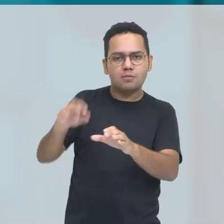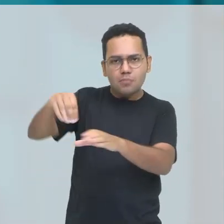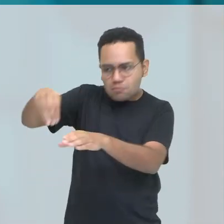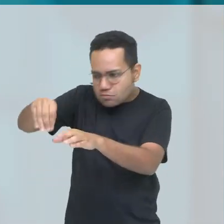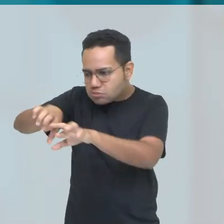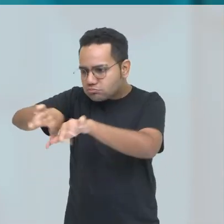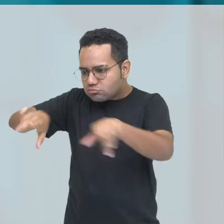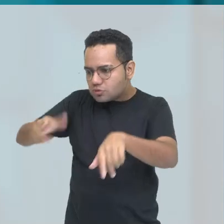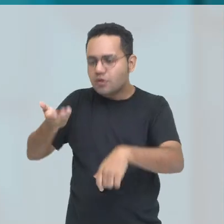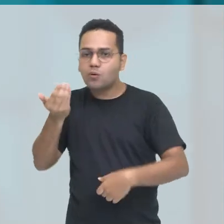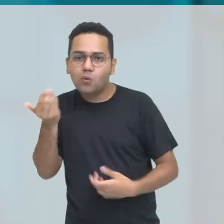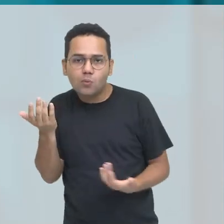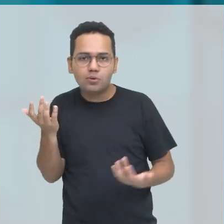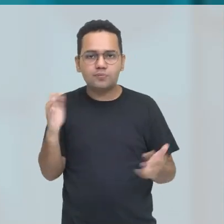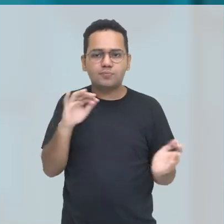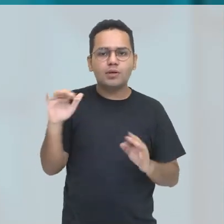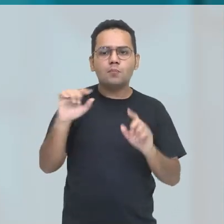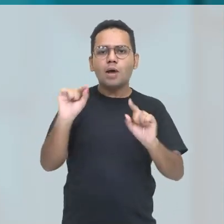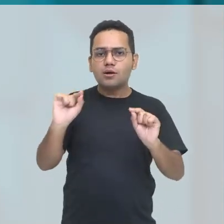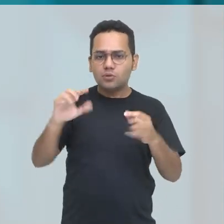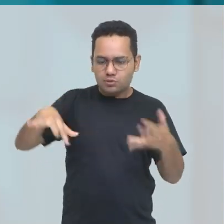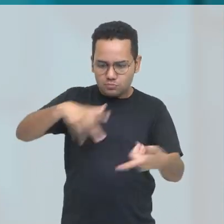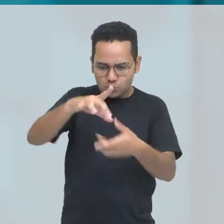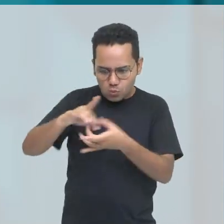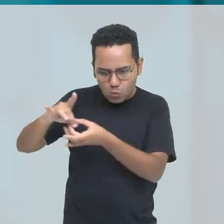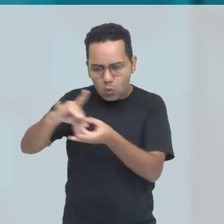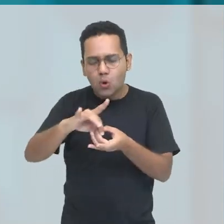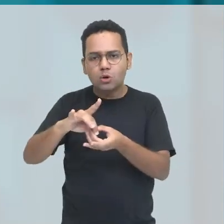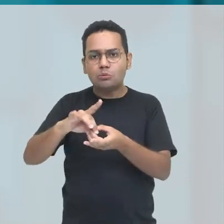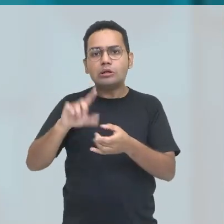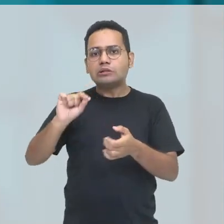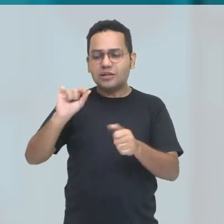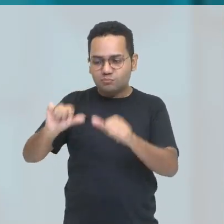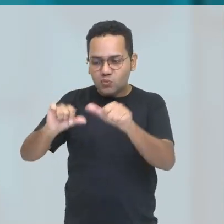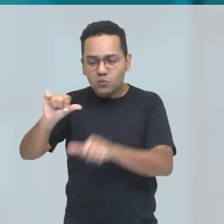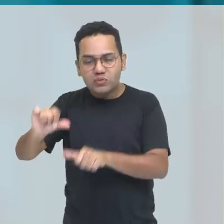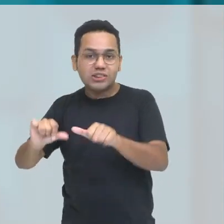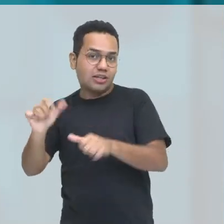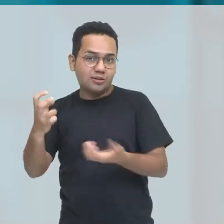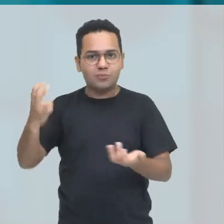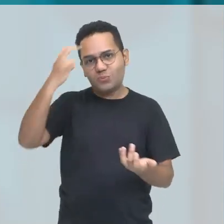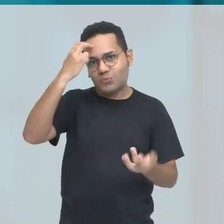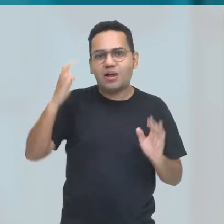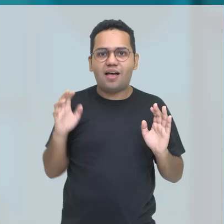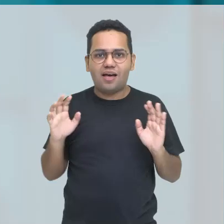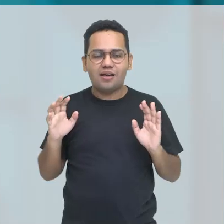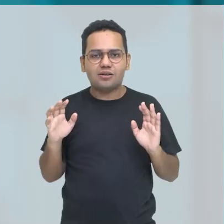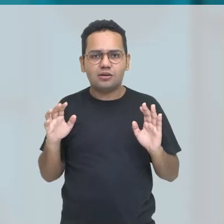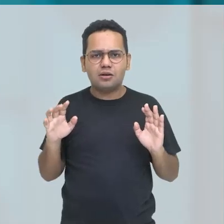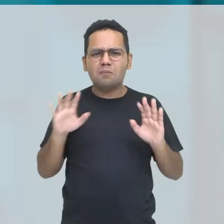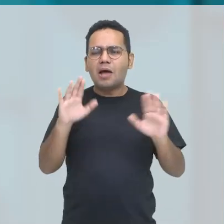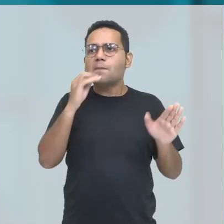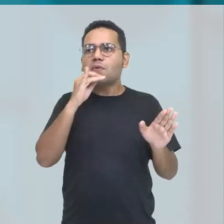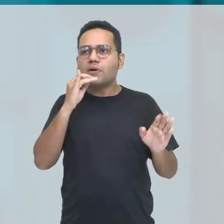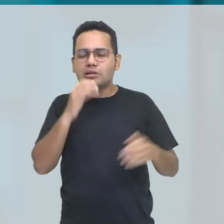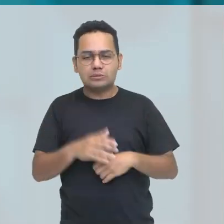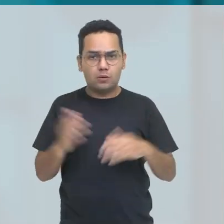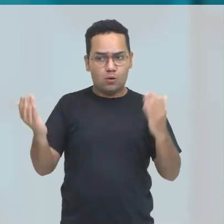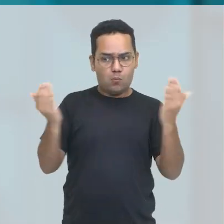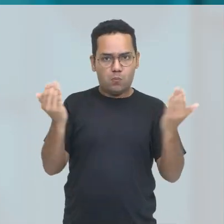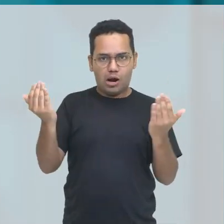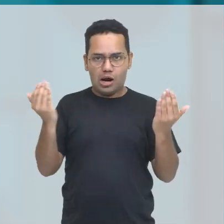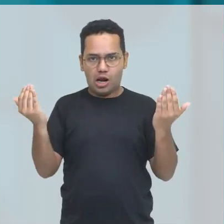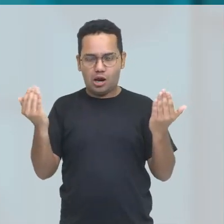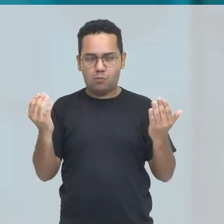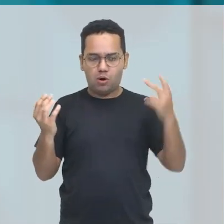está modificando as identidades. Então, já não há mais um estranhamento, por exemplo, da nossa cultura com relação à cultura asiática, por